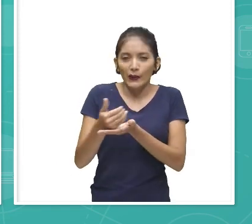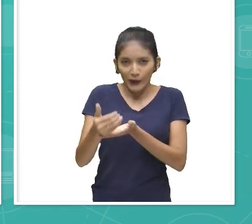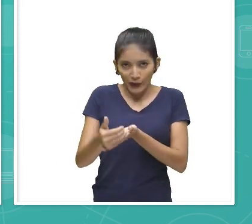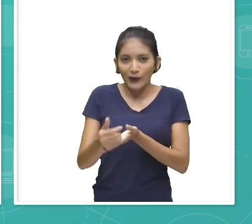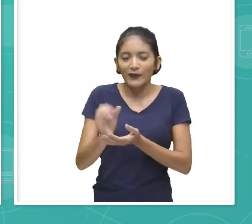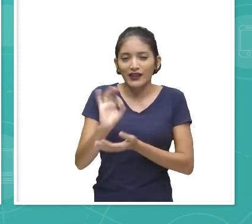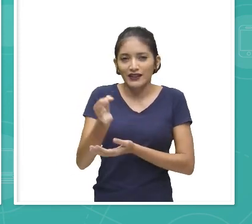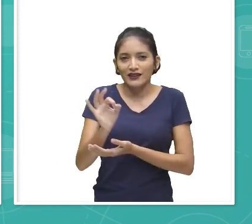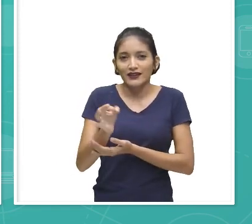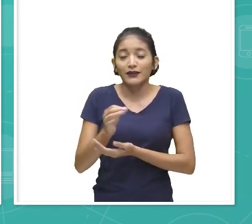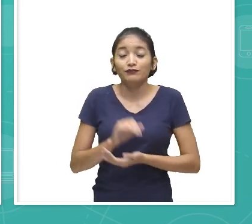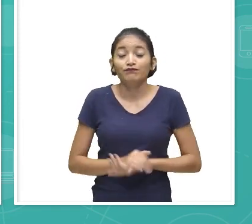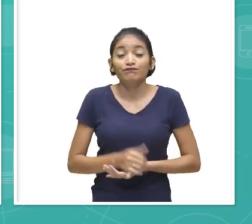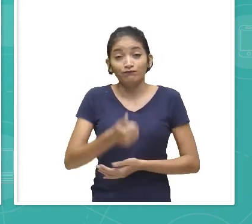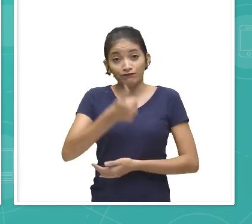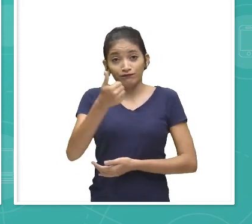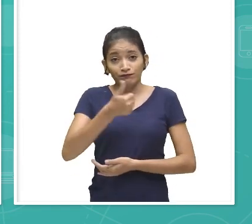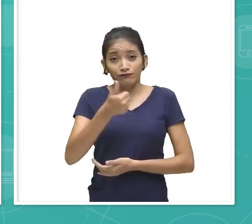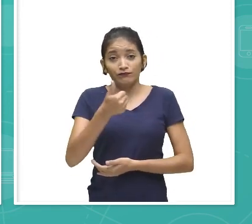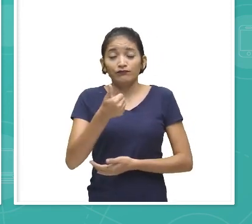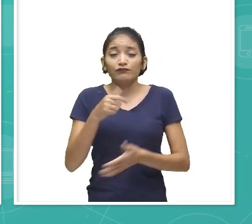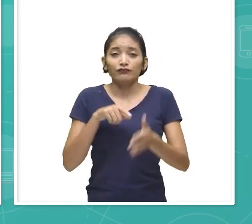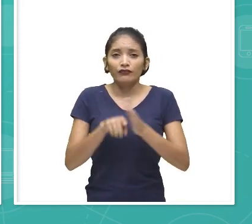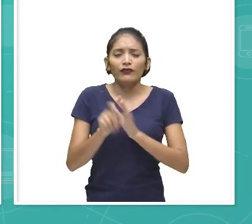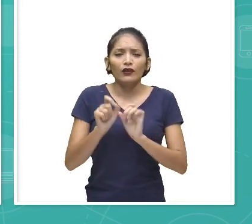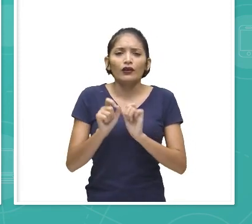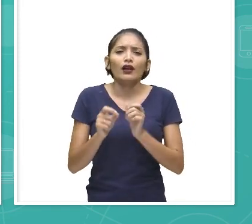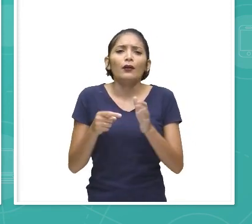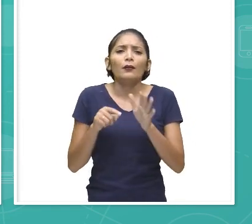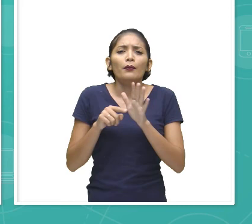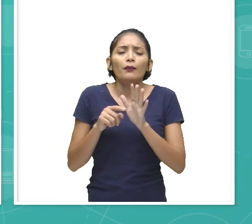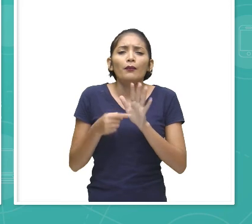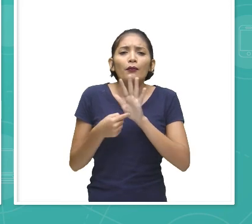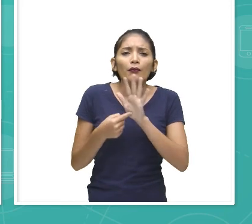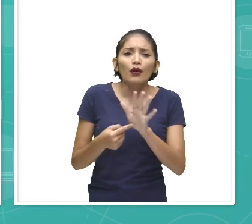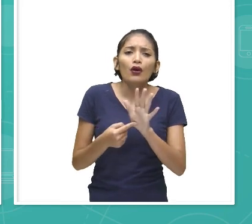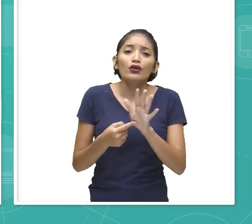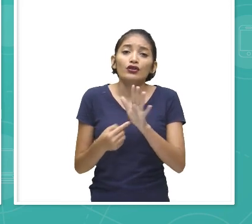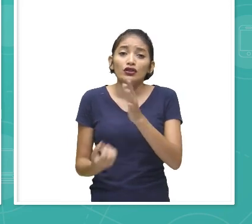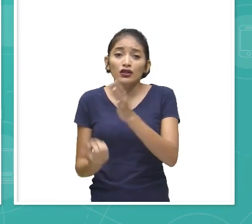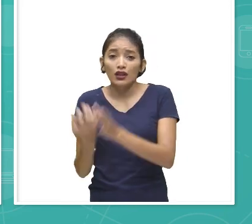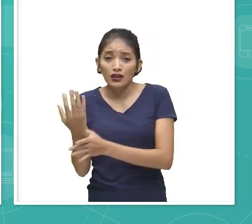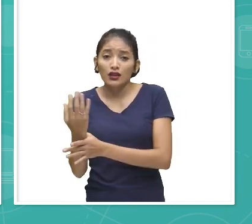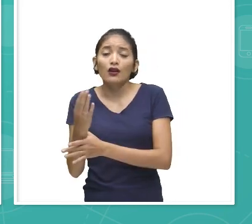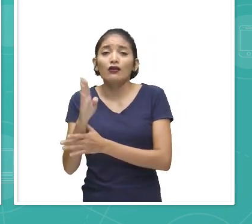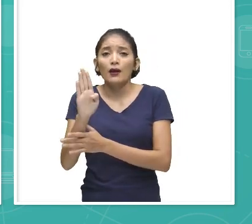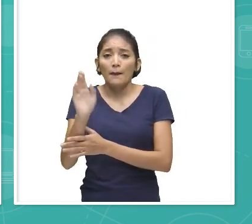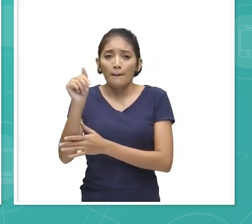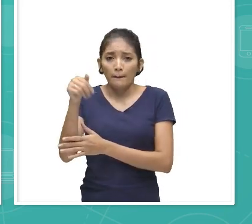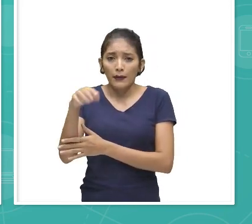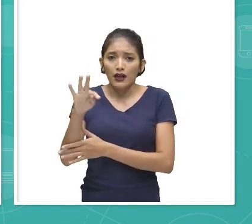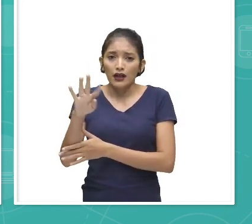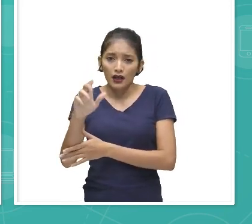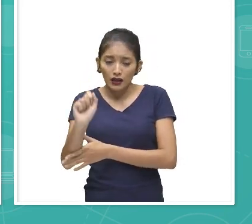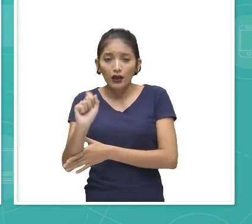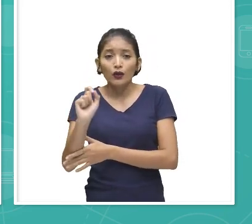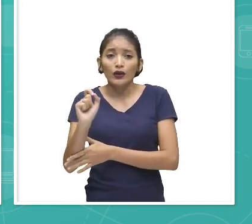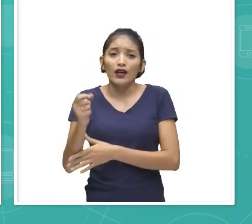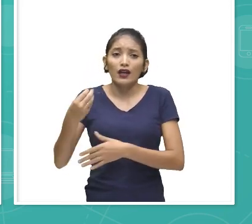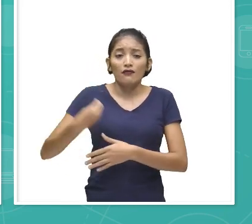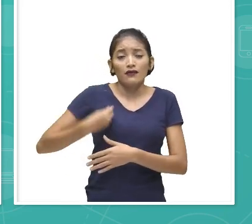né? E a nossa primeira questão pediu o seguinte: apresente elementos de origem banta que estão presentes na